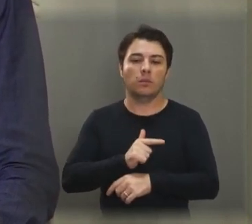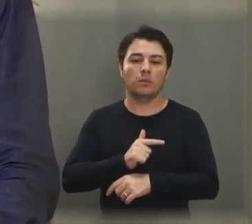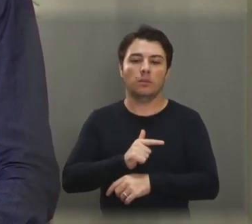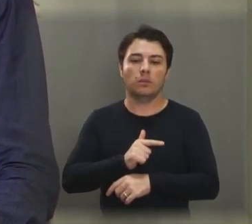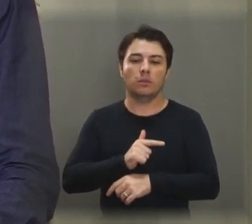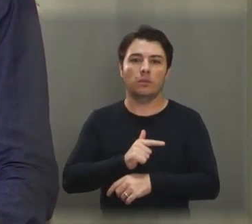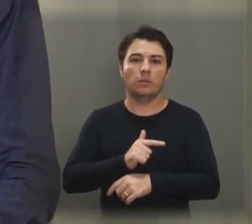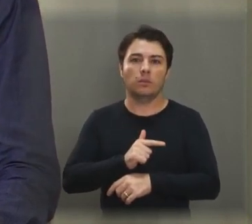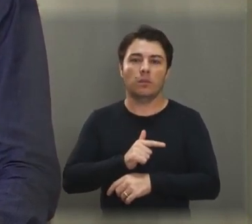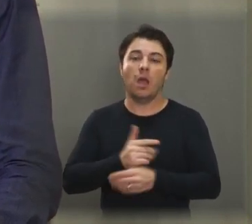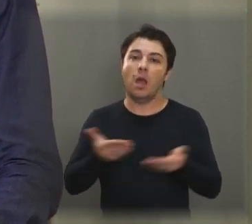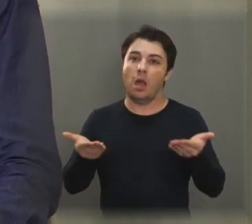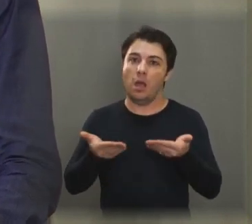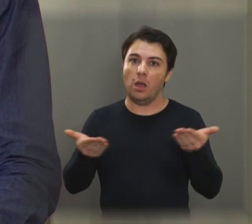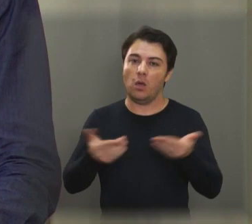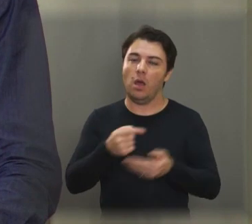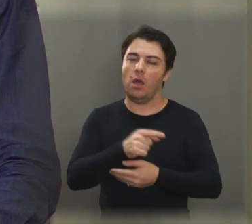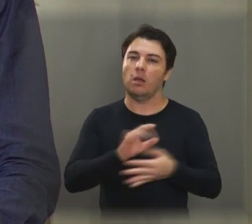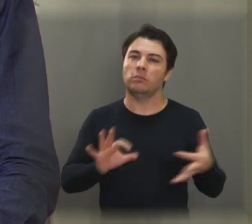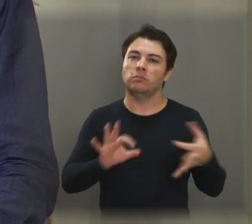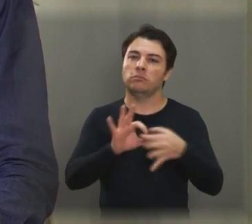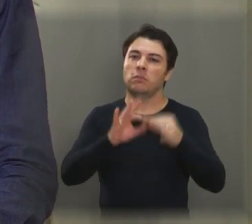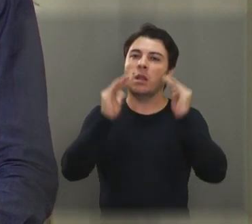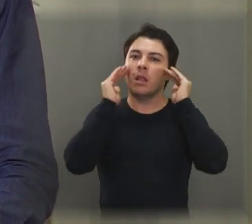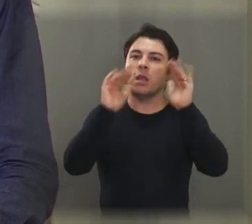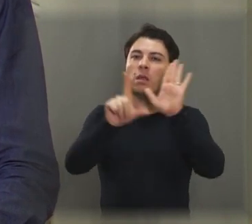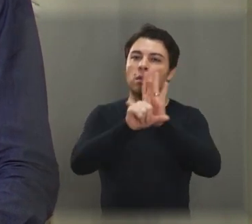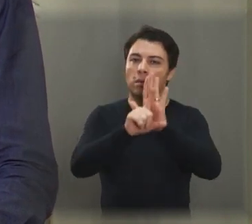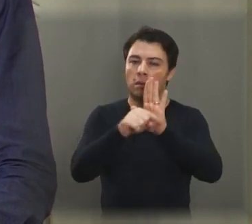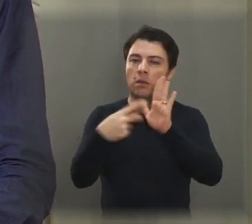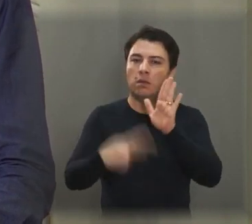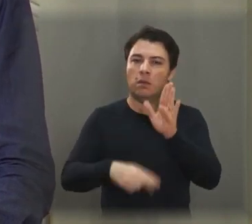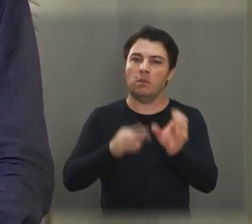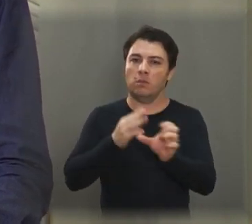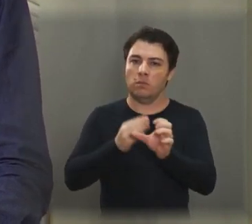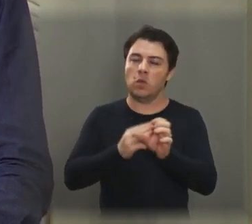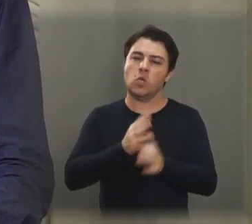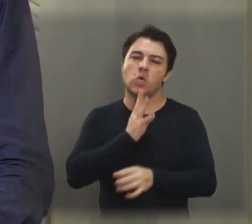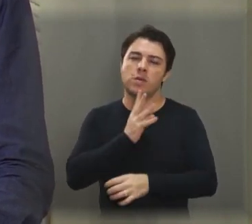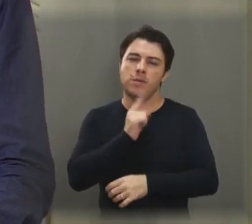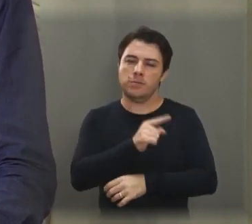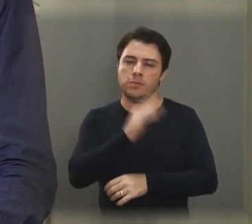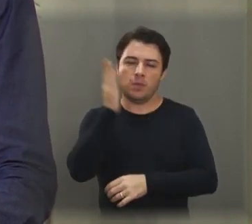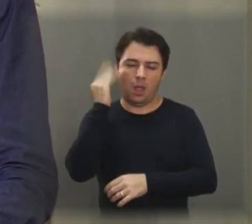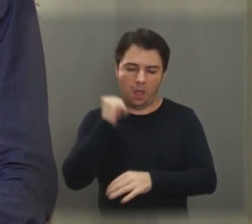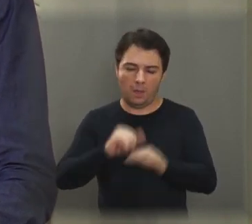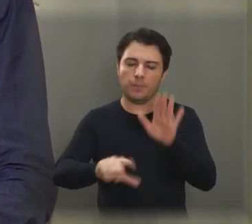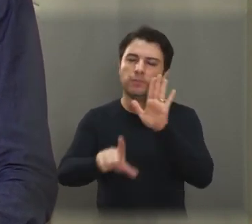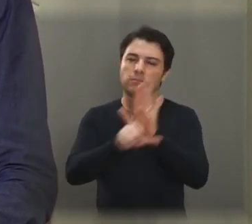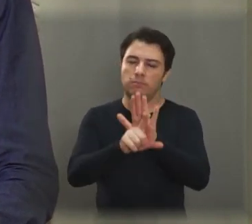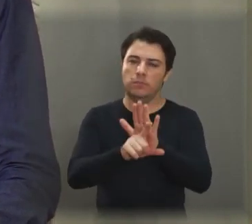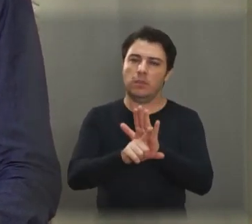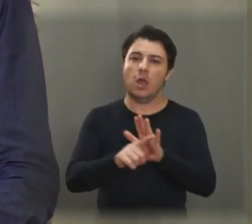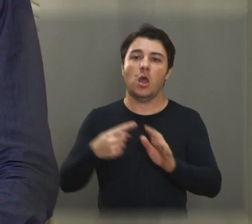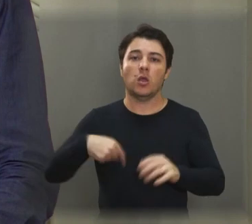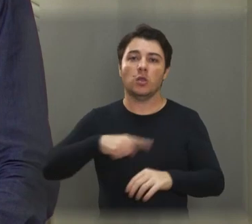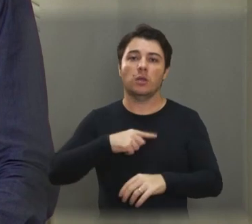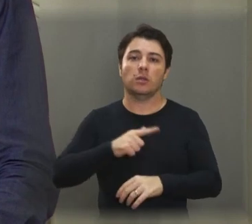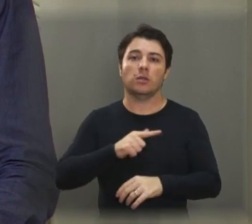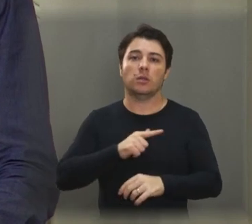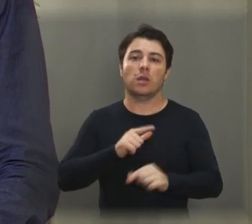é aderente à Lei Municipal que foi citado aqui ela sabe dessa lei municipal a gente tem ciência a gente tem um